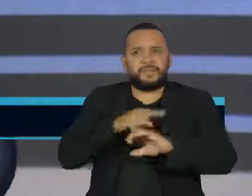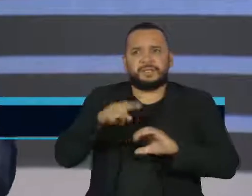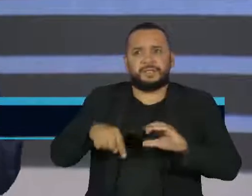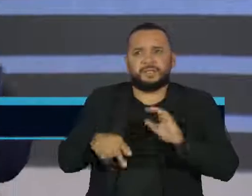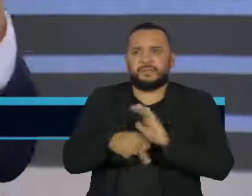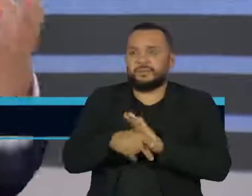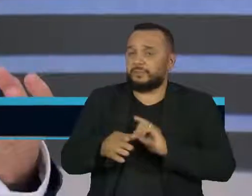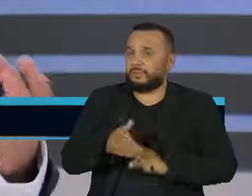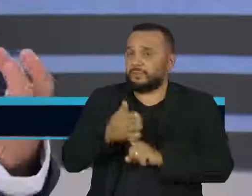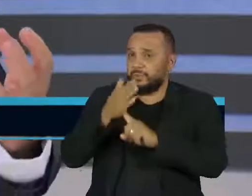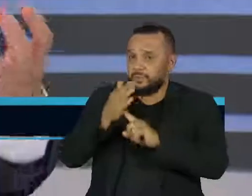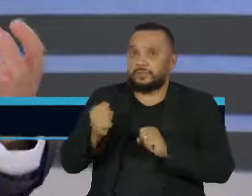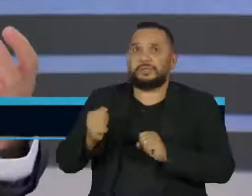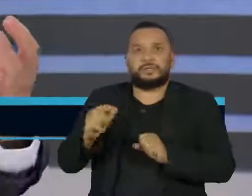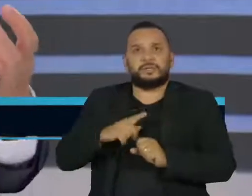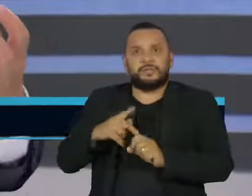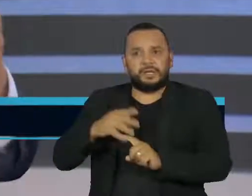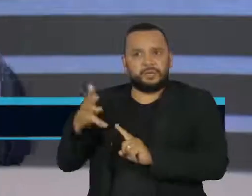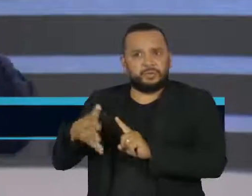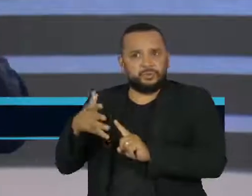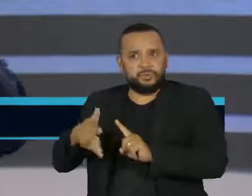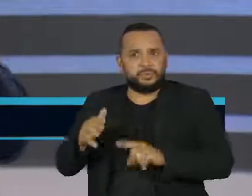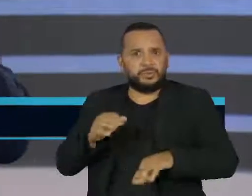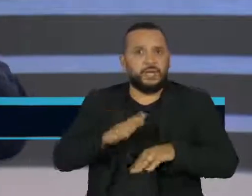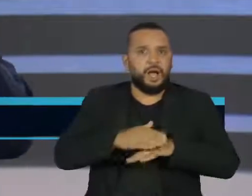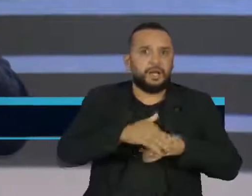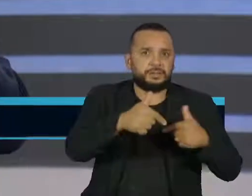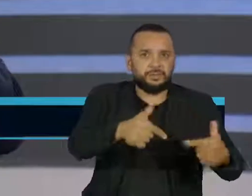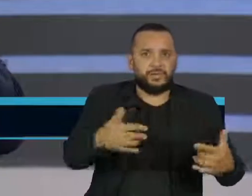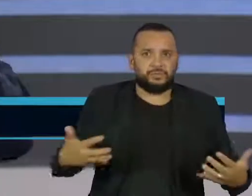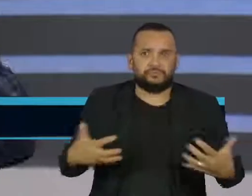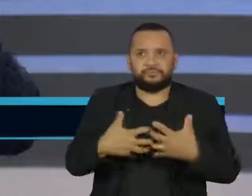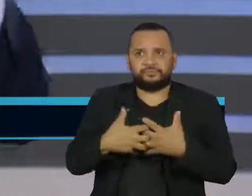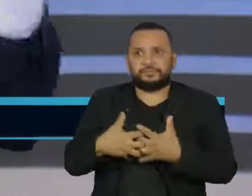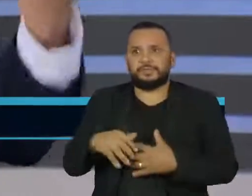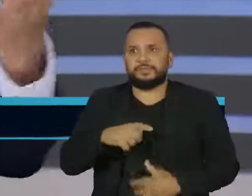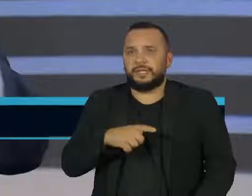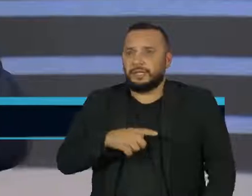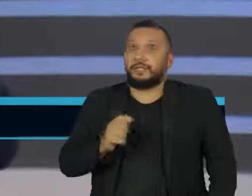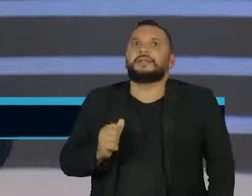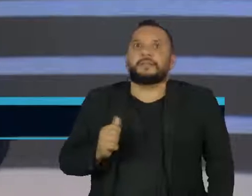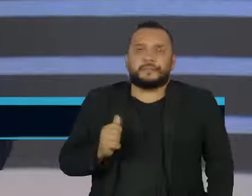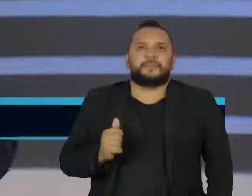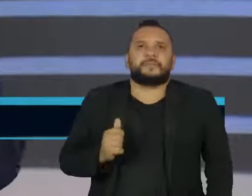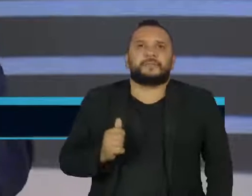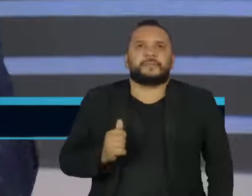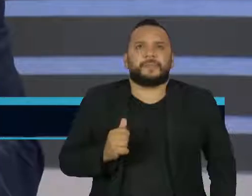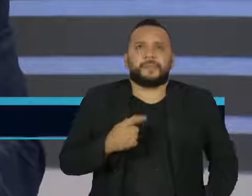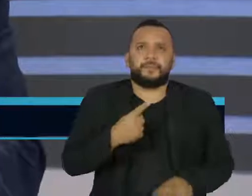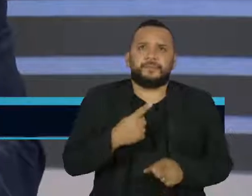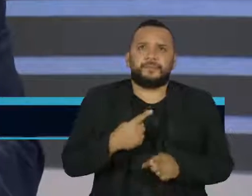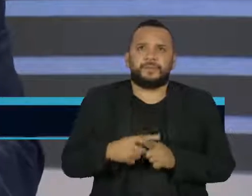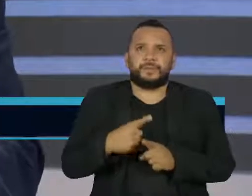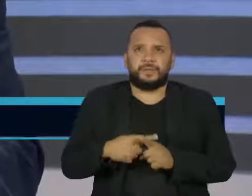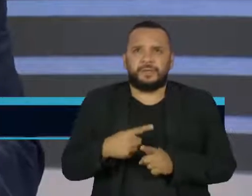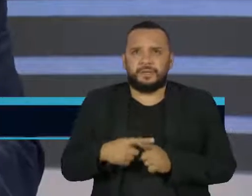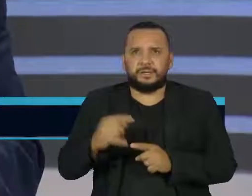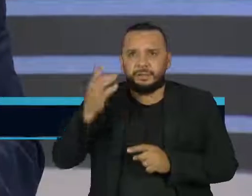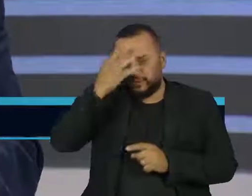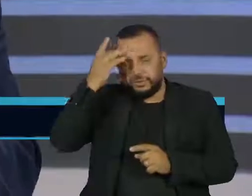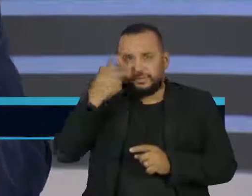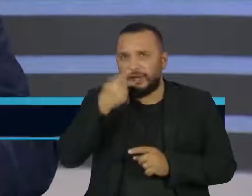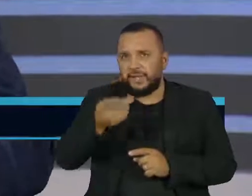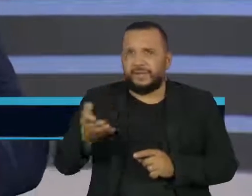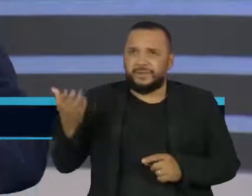você percebe o discurso e a ação, como há uma conjunção, não só a fala, porque dizia, por fim, muitos falavam em